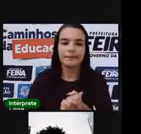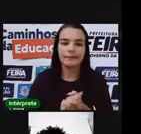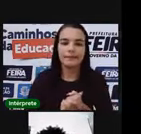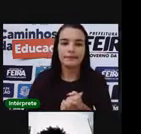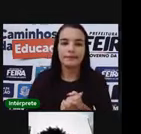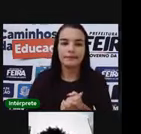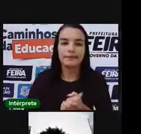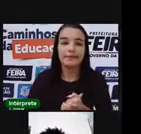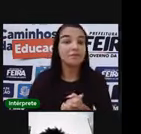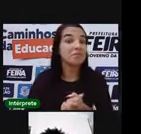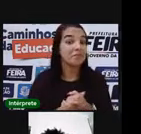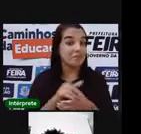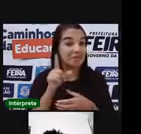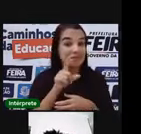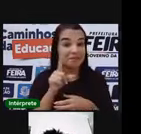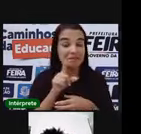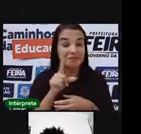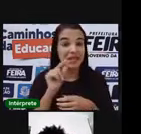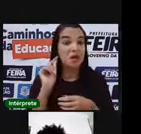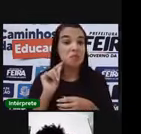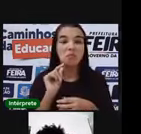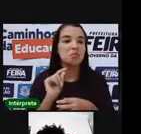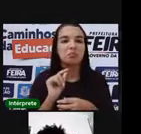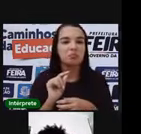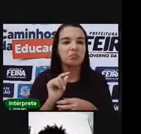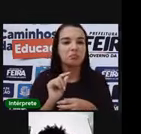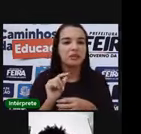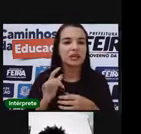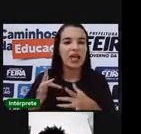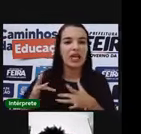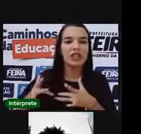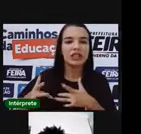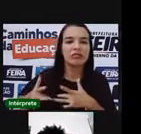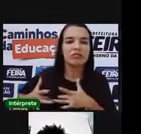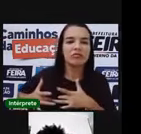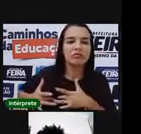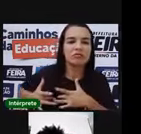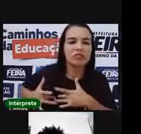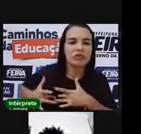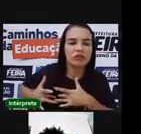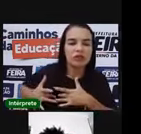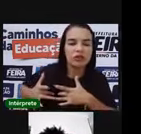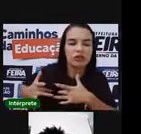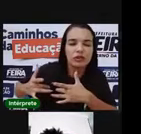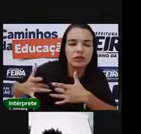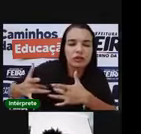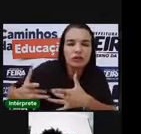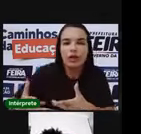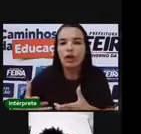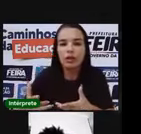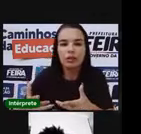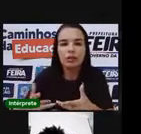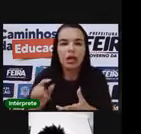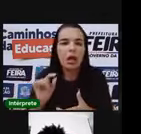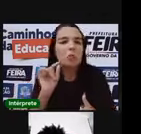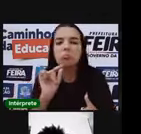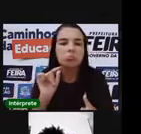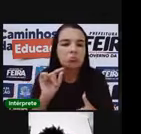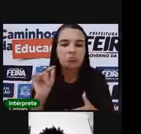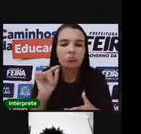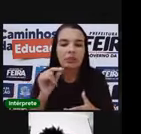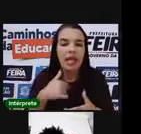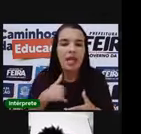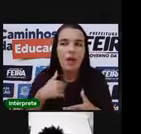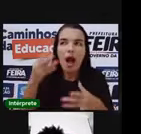Olha aí, quando a gente reconhece isso, quando a gente reconhece que o outro é que é o diferente,